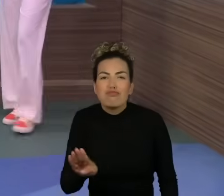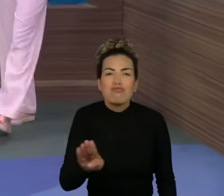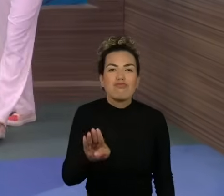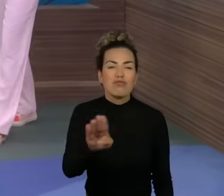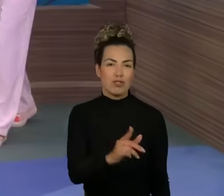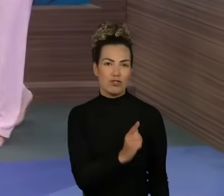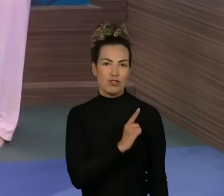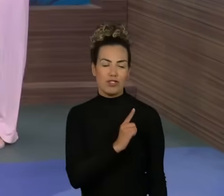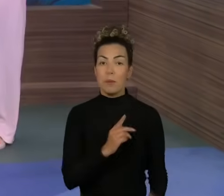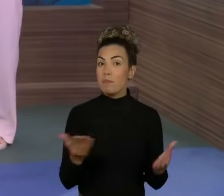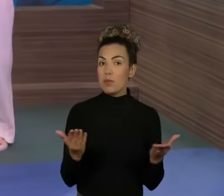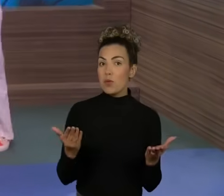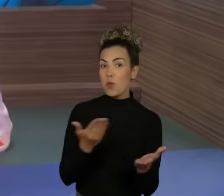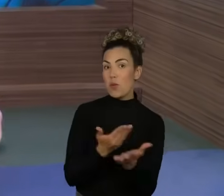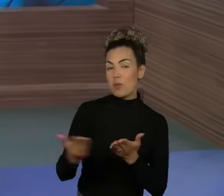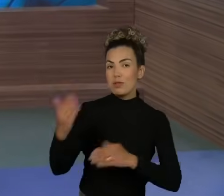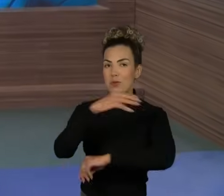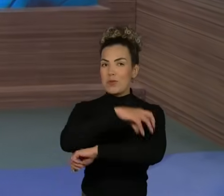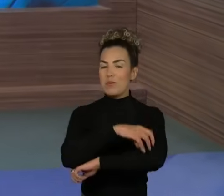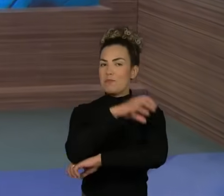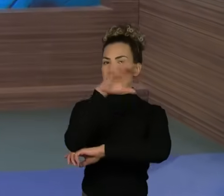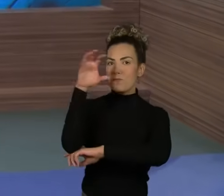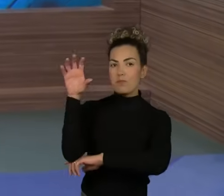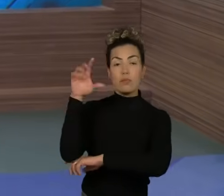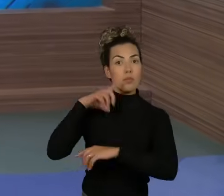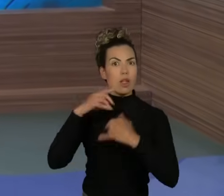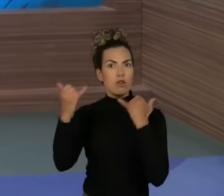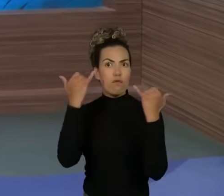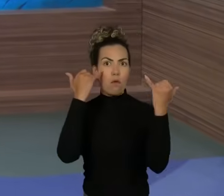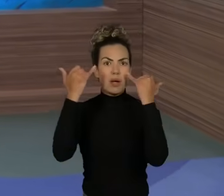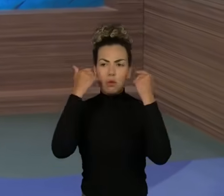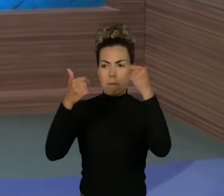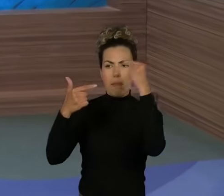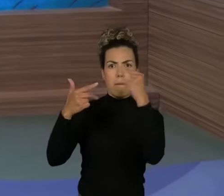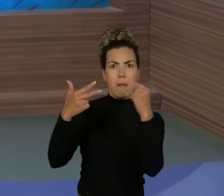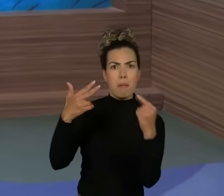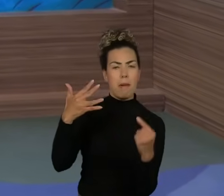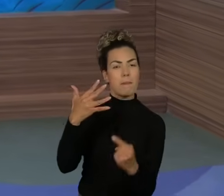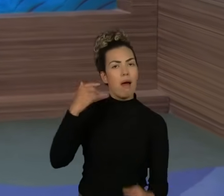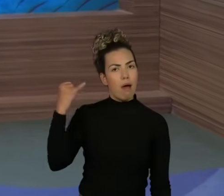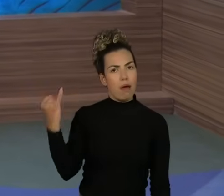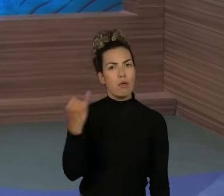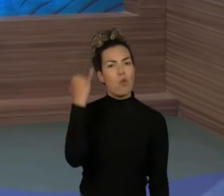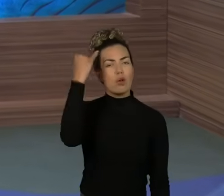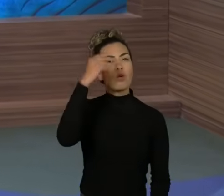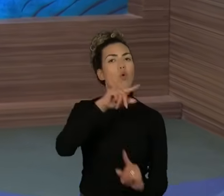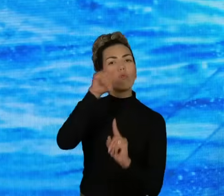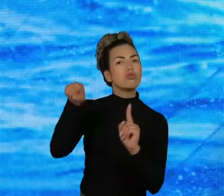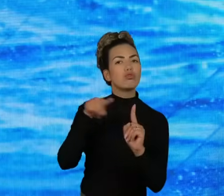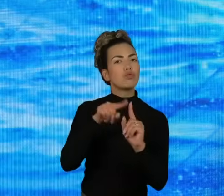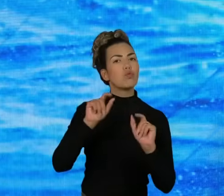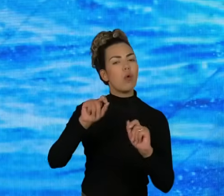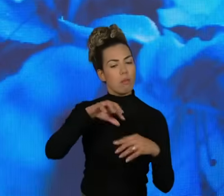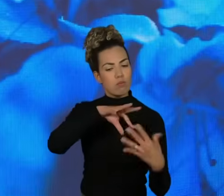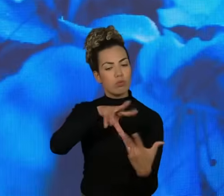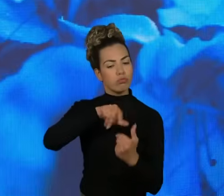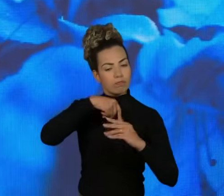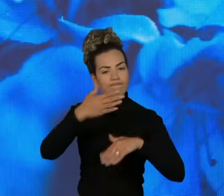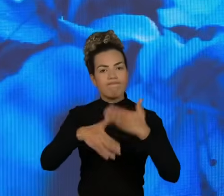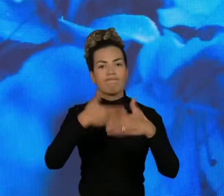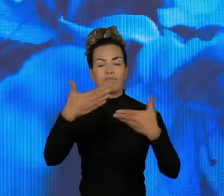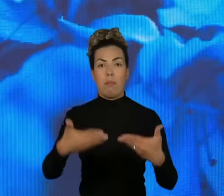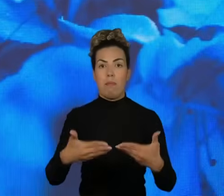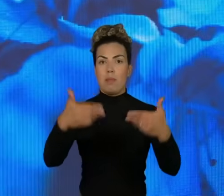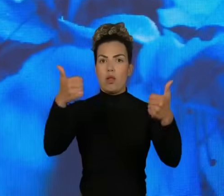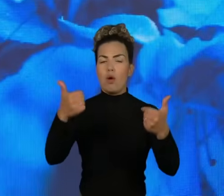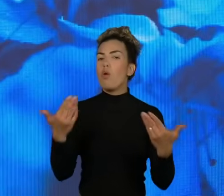Está no ar o Repórter Eco, sempre com informações importantes que podem contribuir na busca de um mundo melhor. Os assuntos